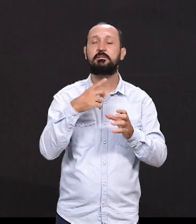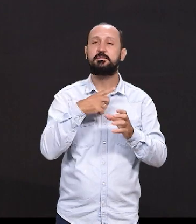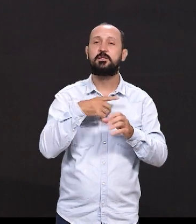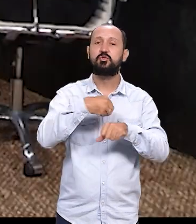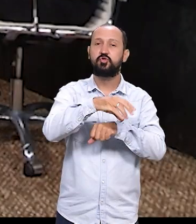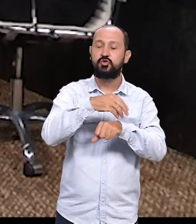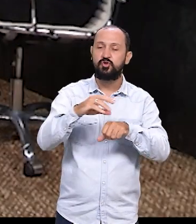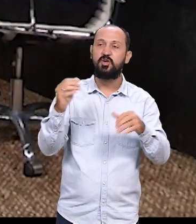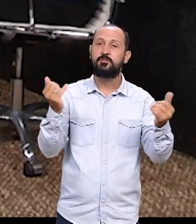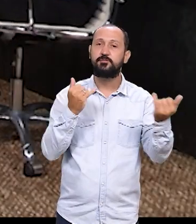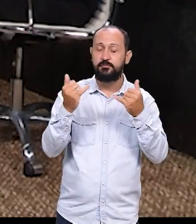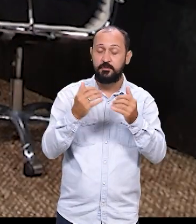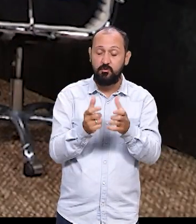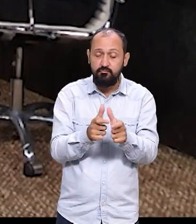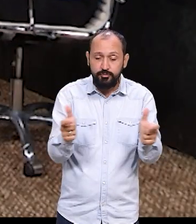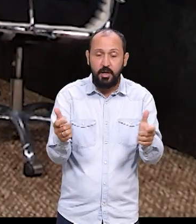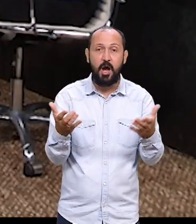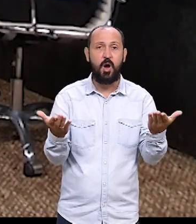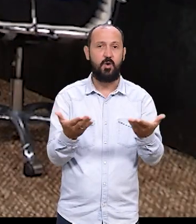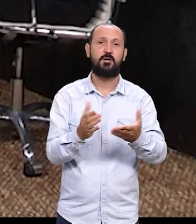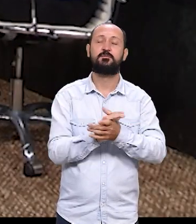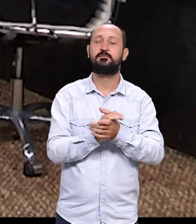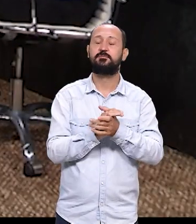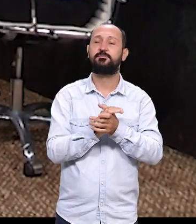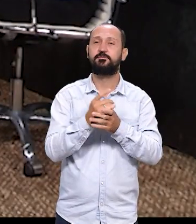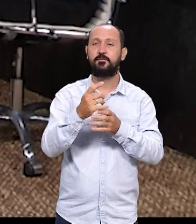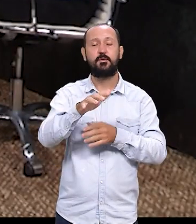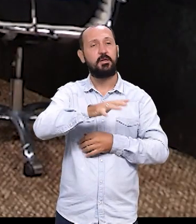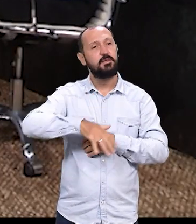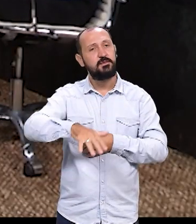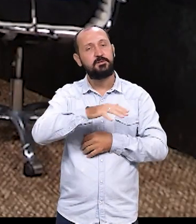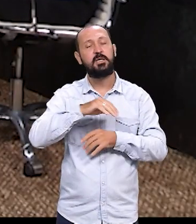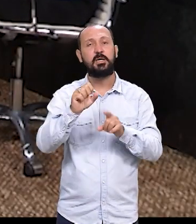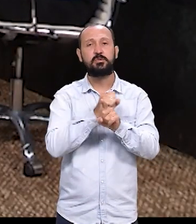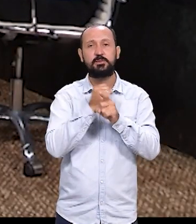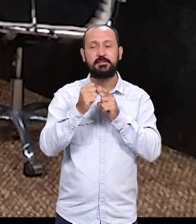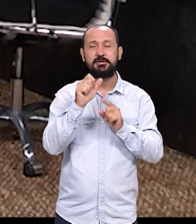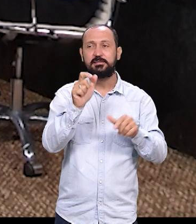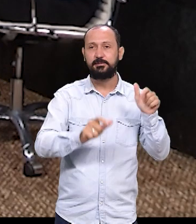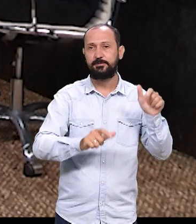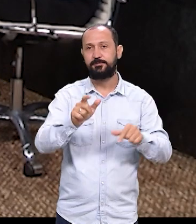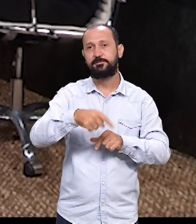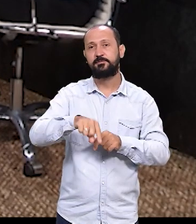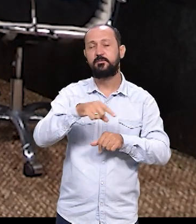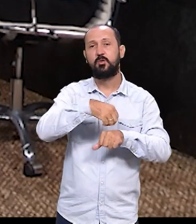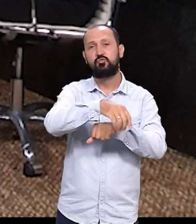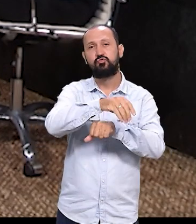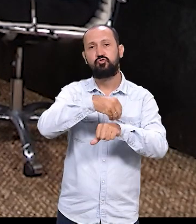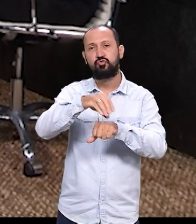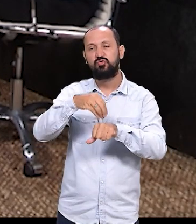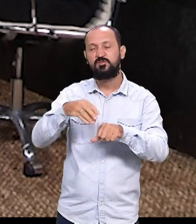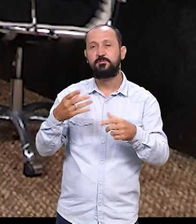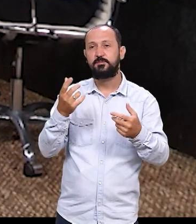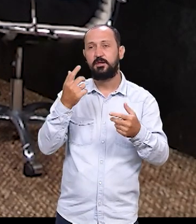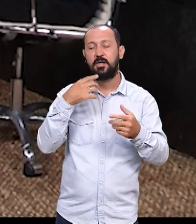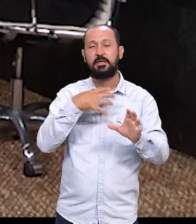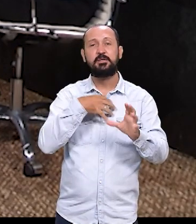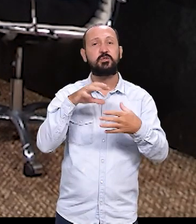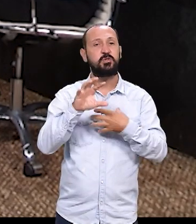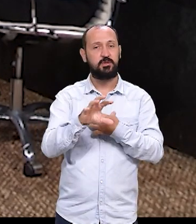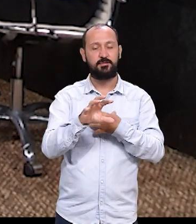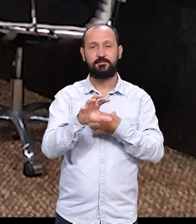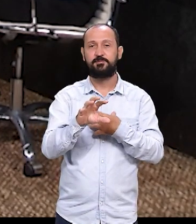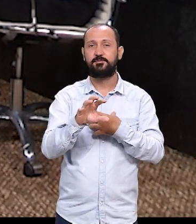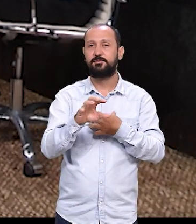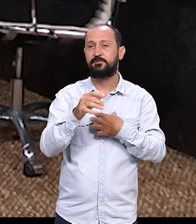década de 90 portanto toda essa sensibilização essa informação vem crescendo eh no meio da nossa sociedade das pessoas